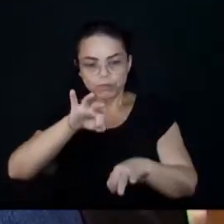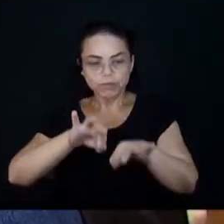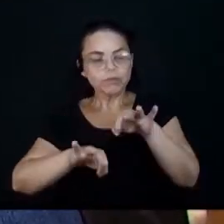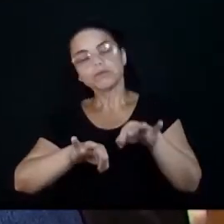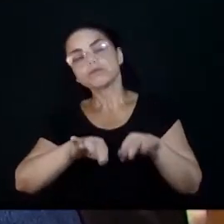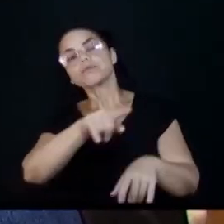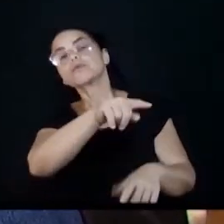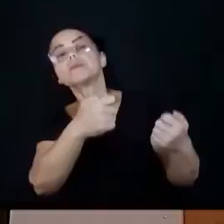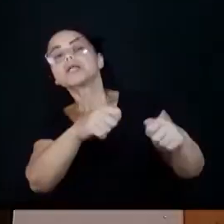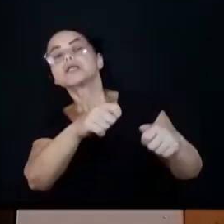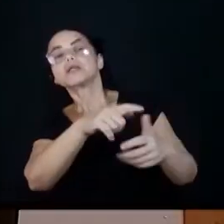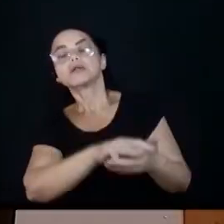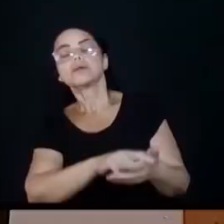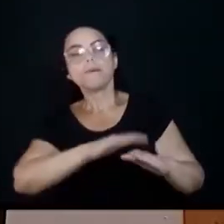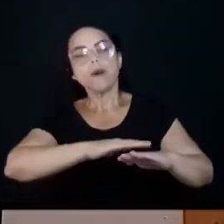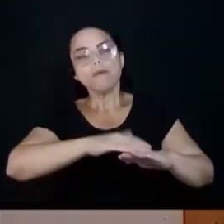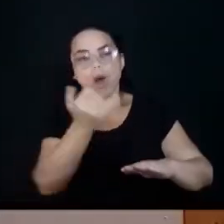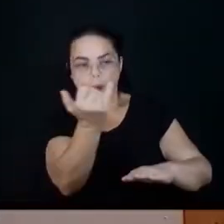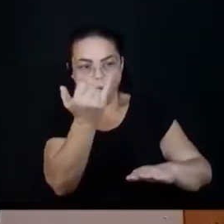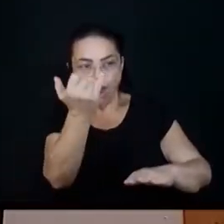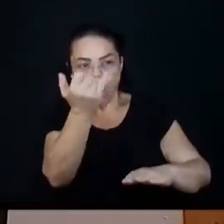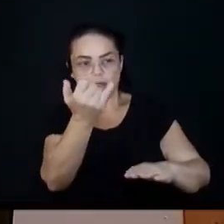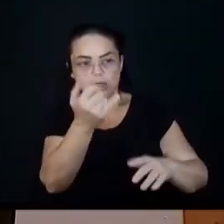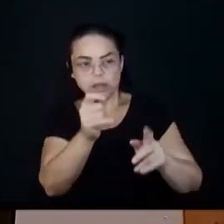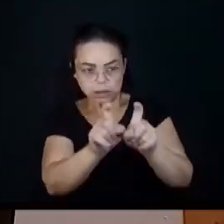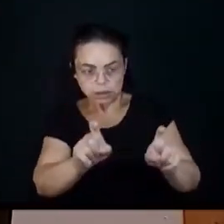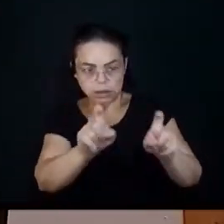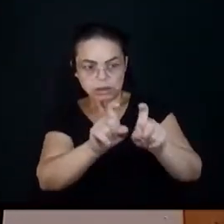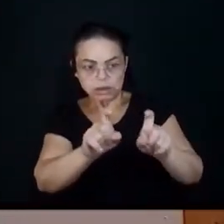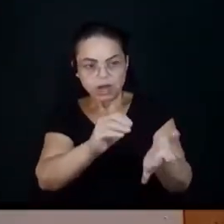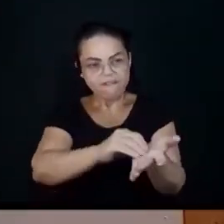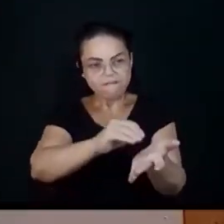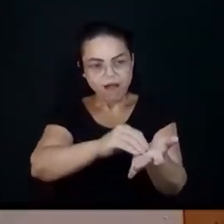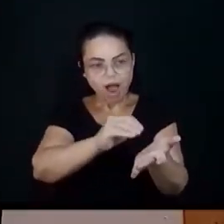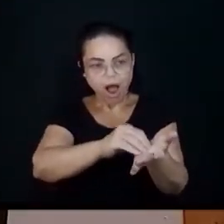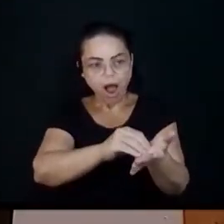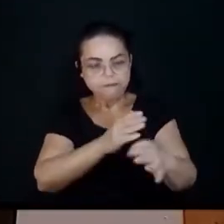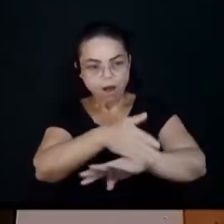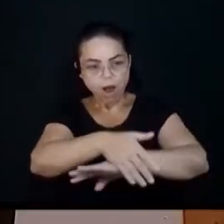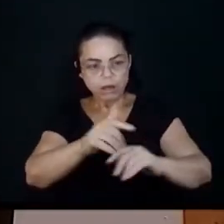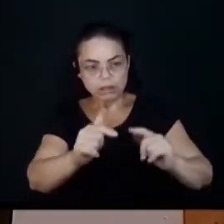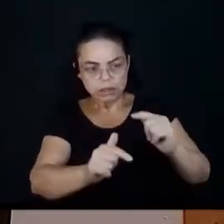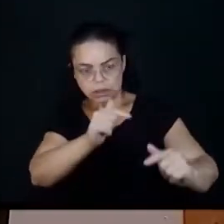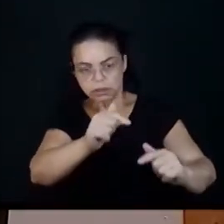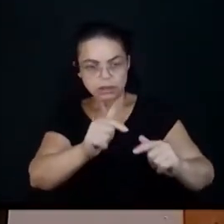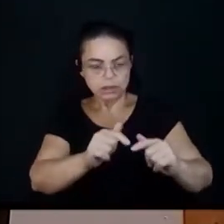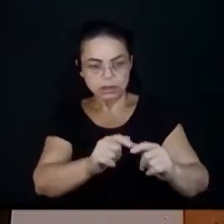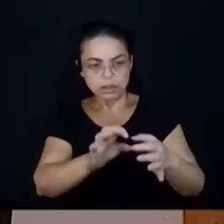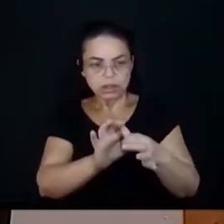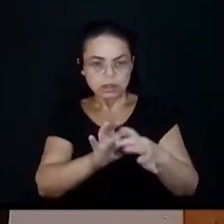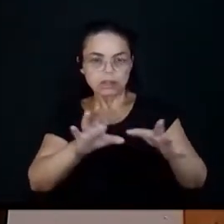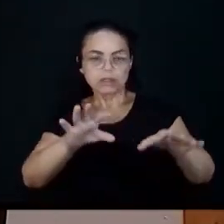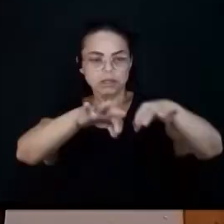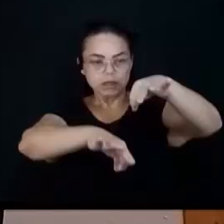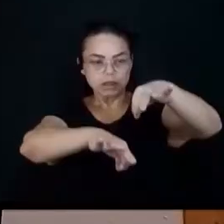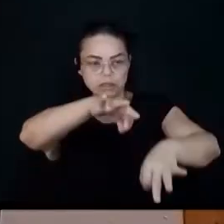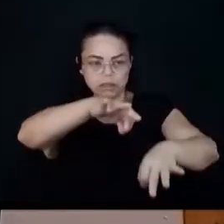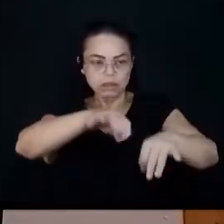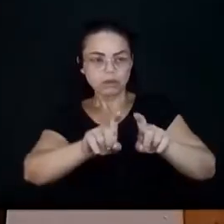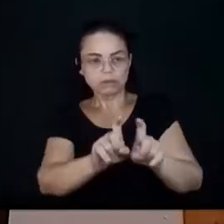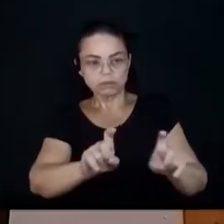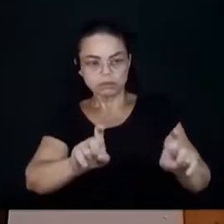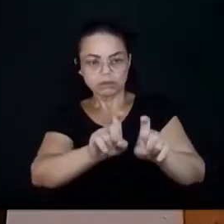importante? É importante a informática para acessar o mercado de trabalho, então a gente vai disponibilizar essa oficina de informática. É preciso